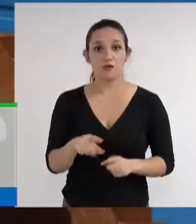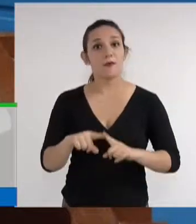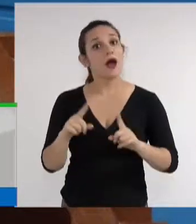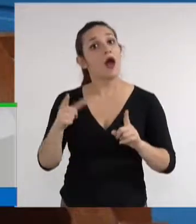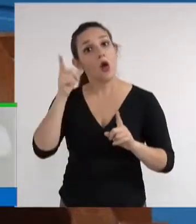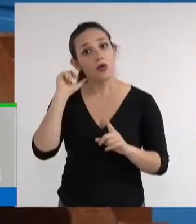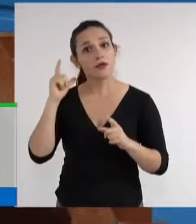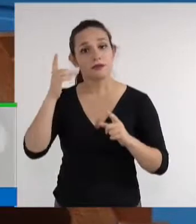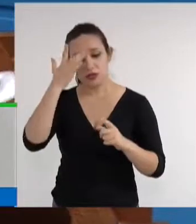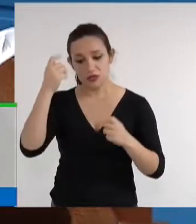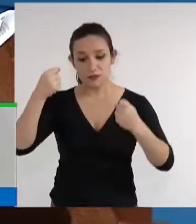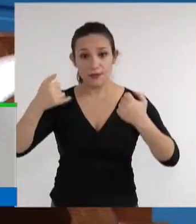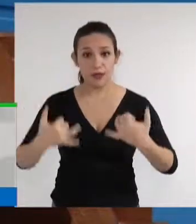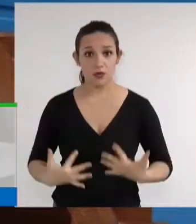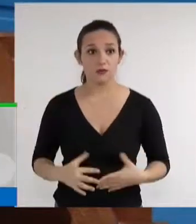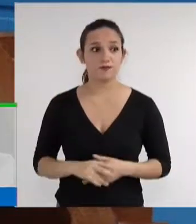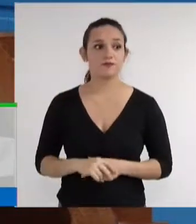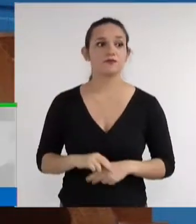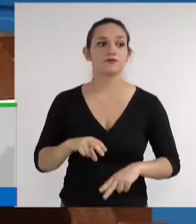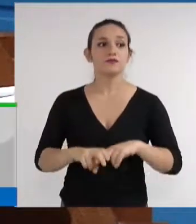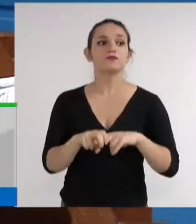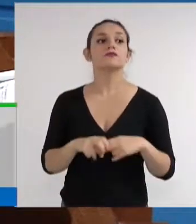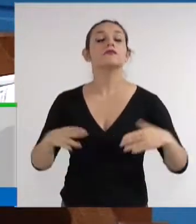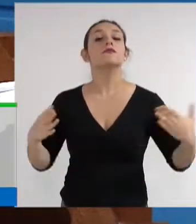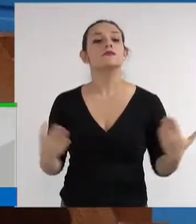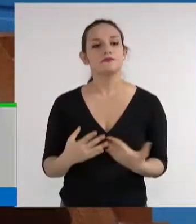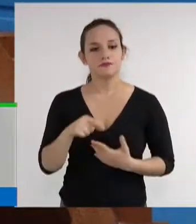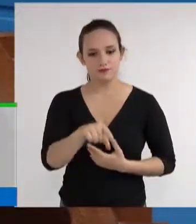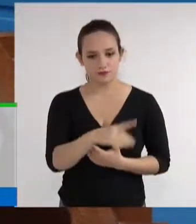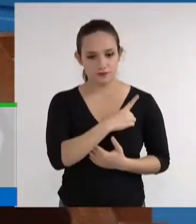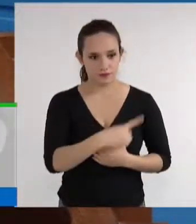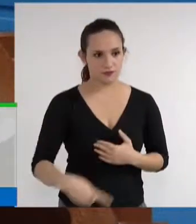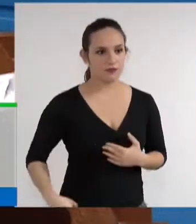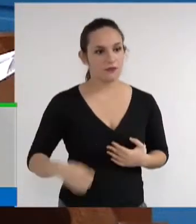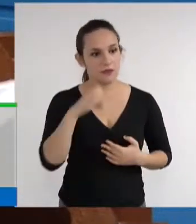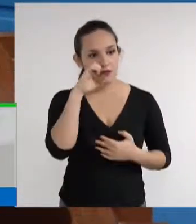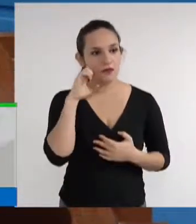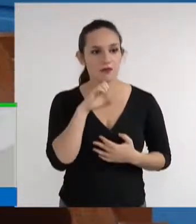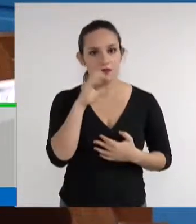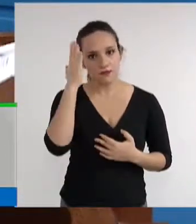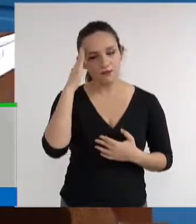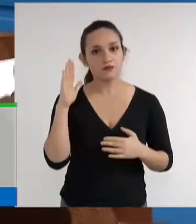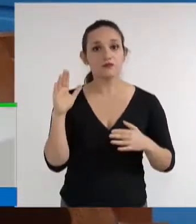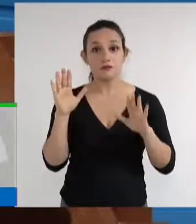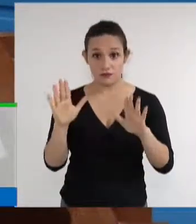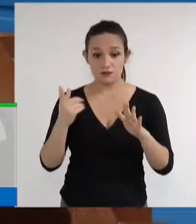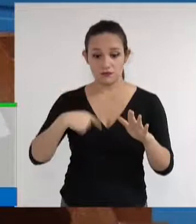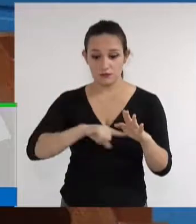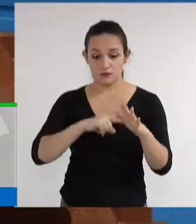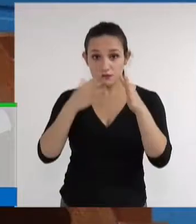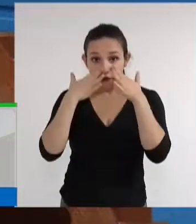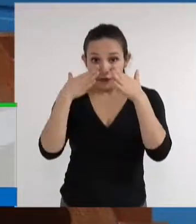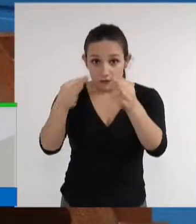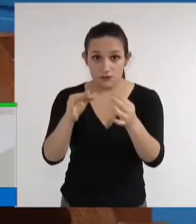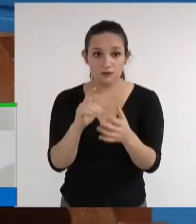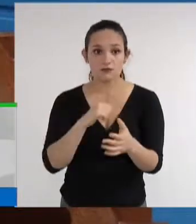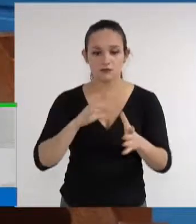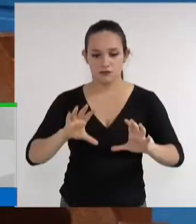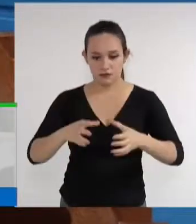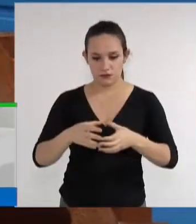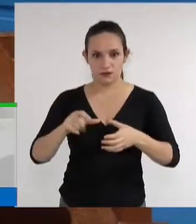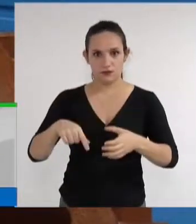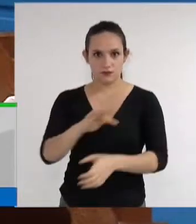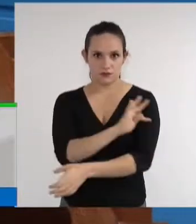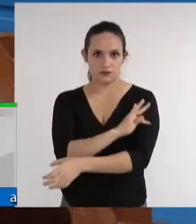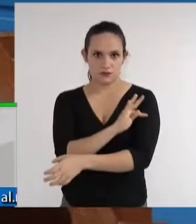ontem. Portanto, deputado Enelvo, nós estamos, então, muito atentos, porque aqui foi constituída uma comissão de